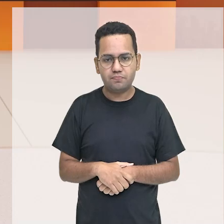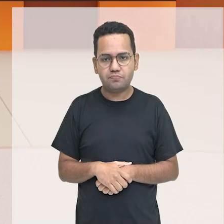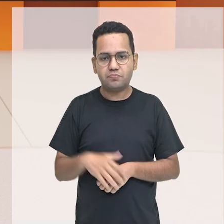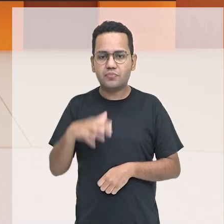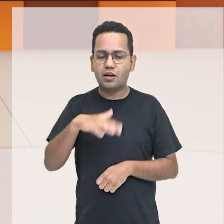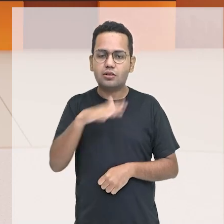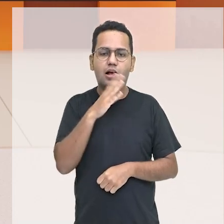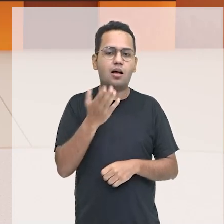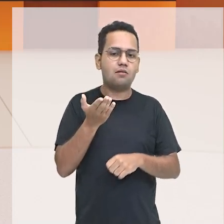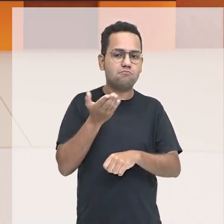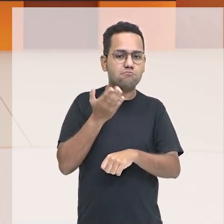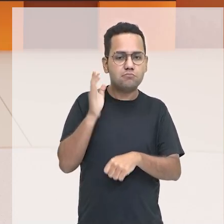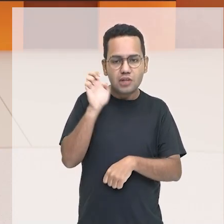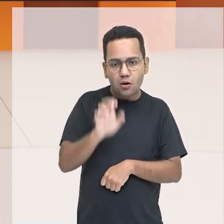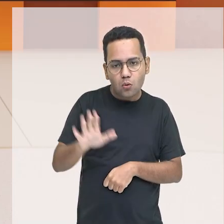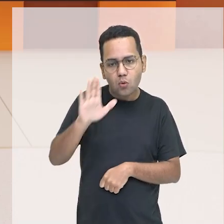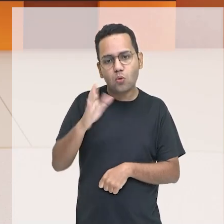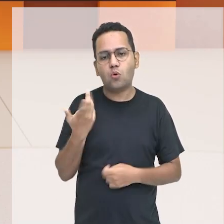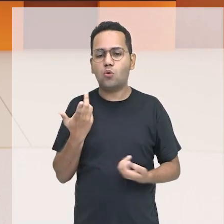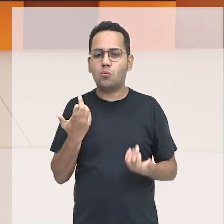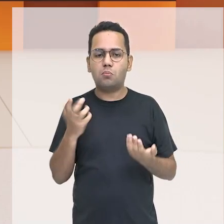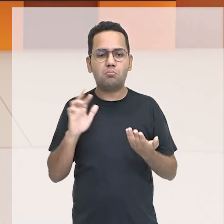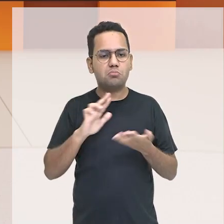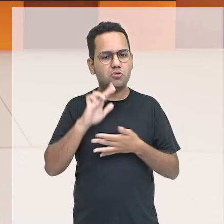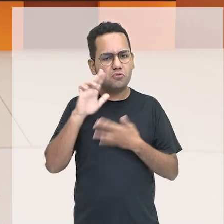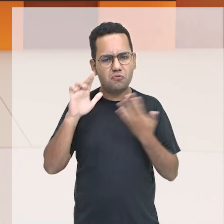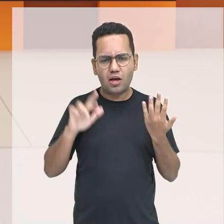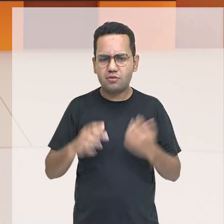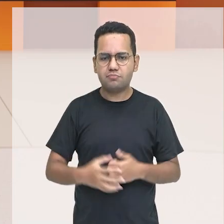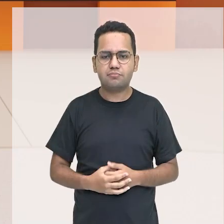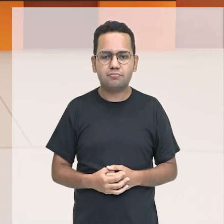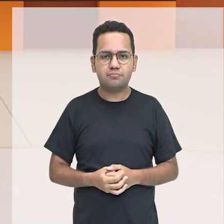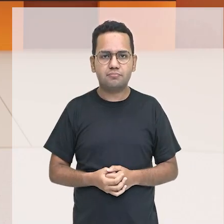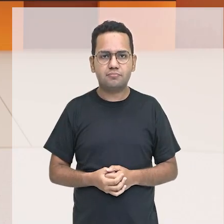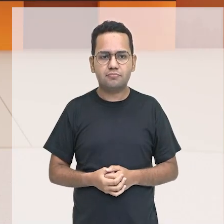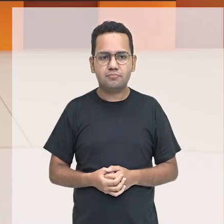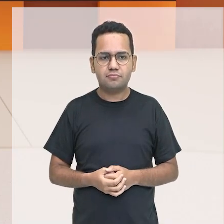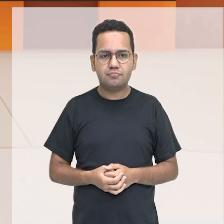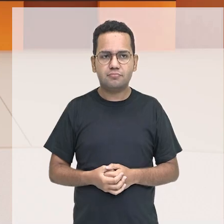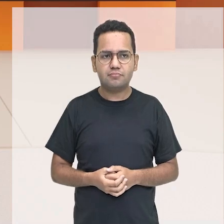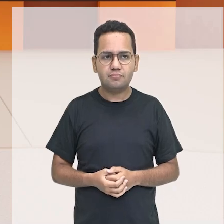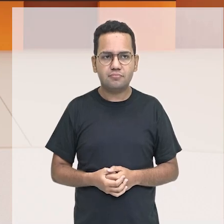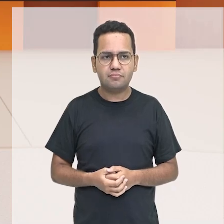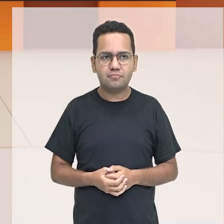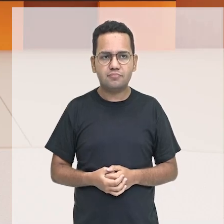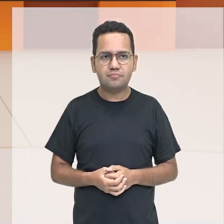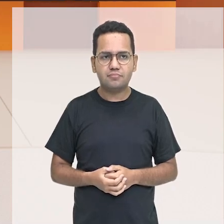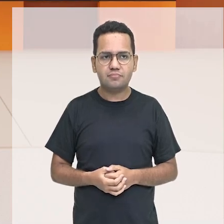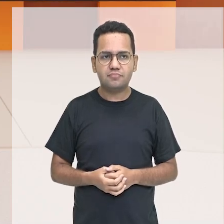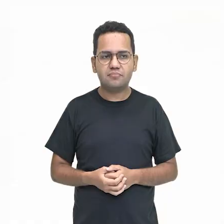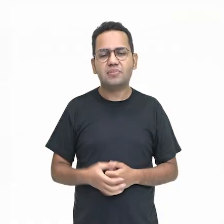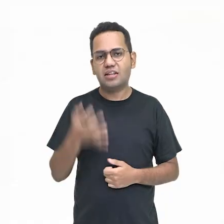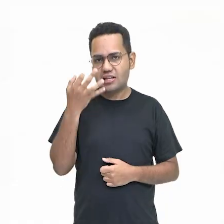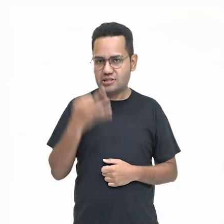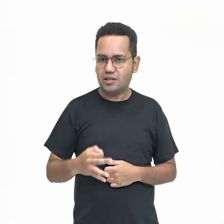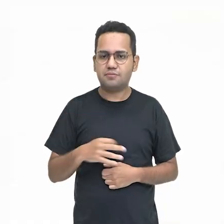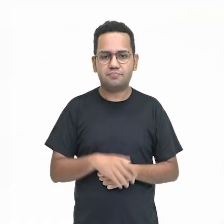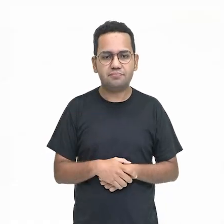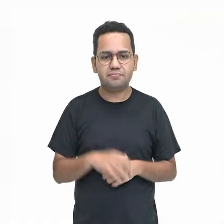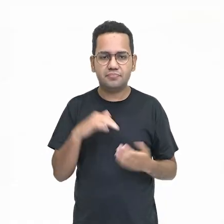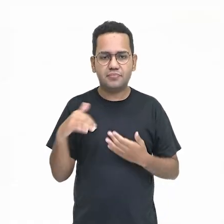mundo europeu, em profundas interconexões. Isso é inegável, o